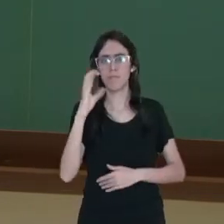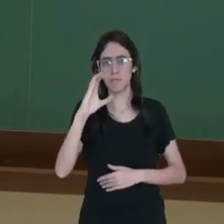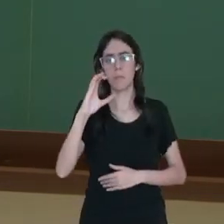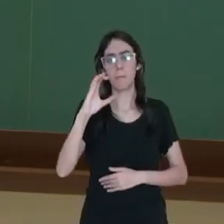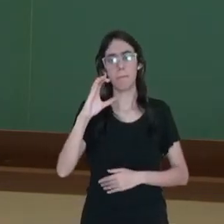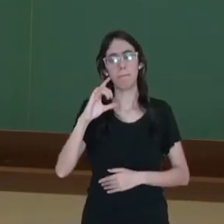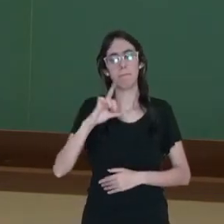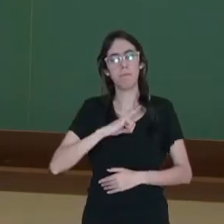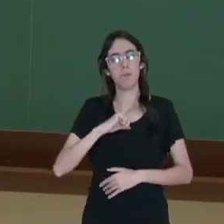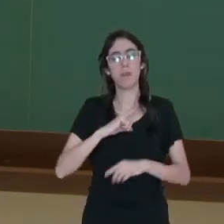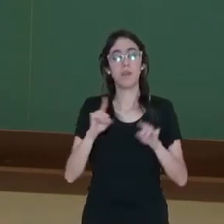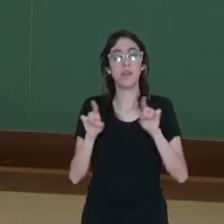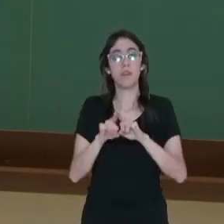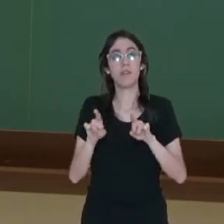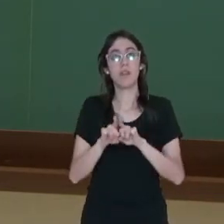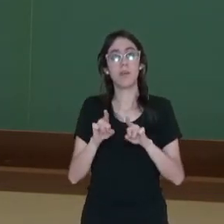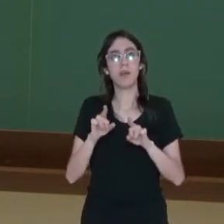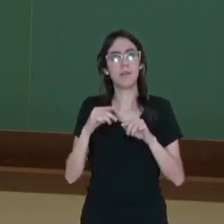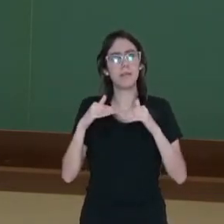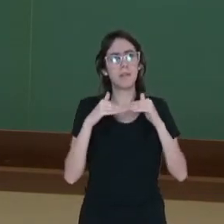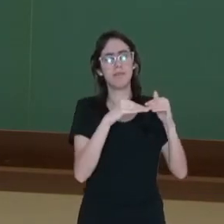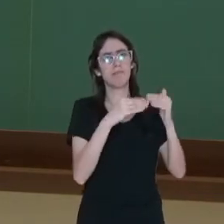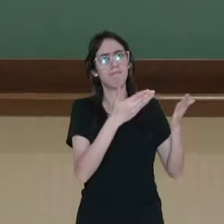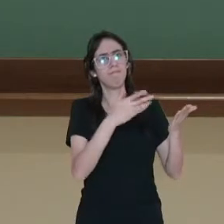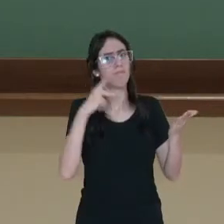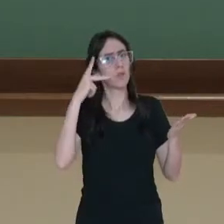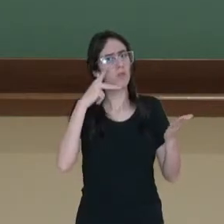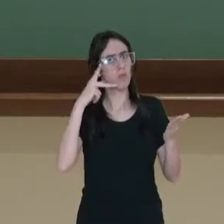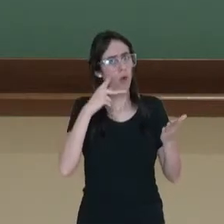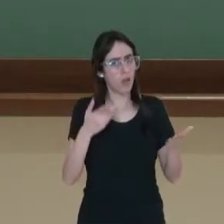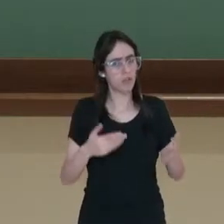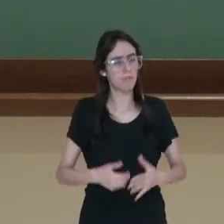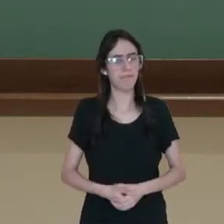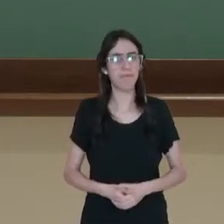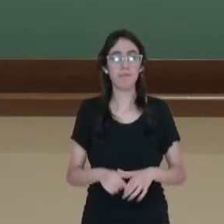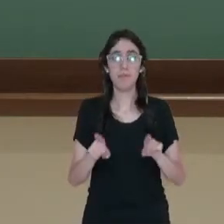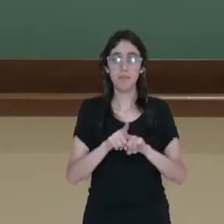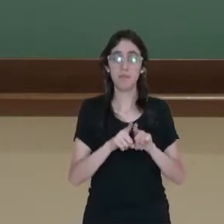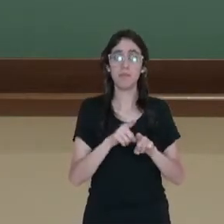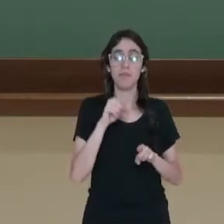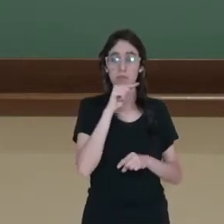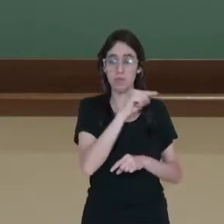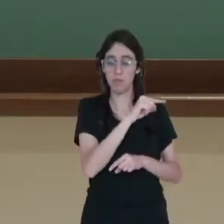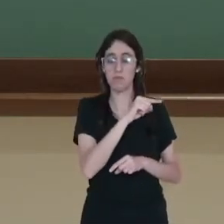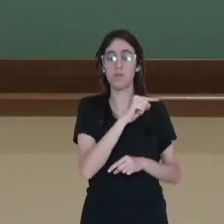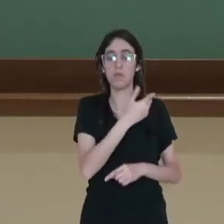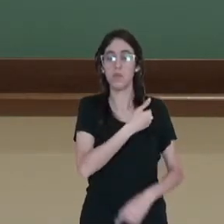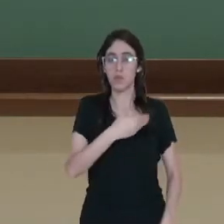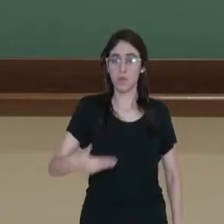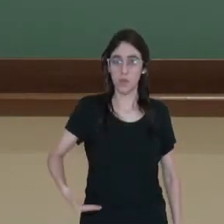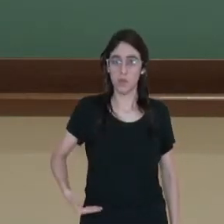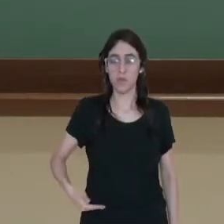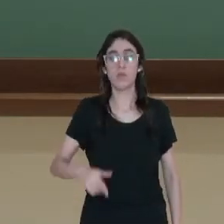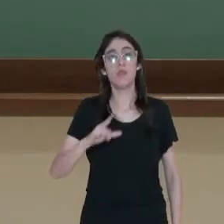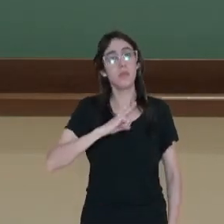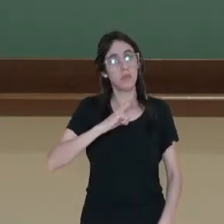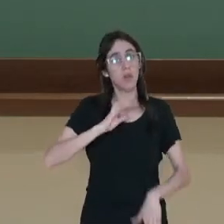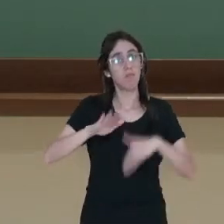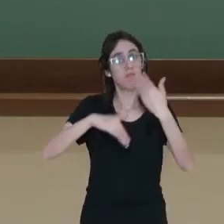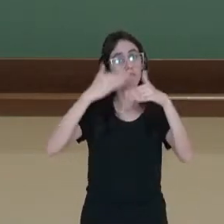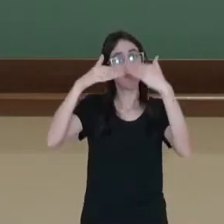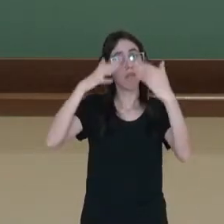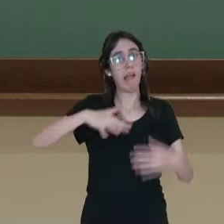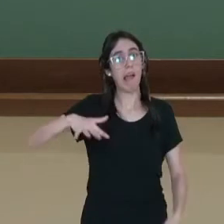Cardoso, além da pressão política. Governo também que ficou marcado aí por avanços na